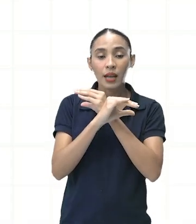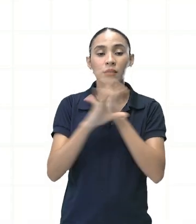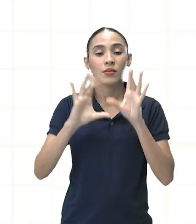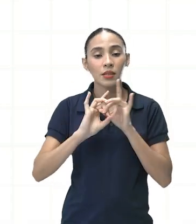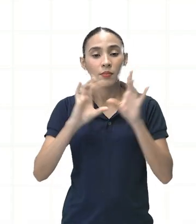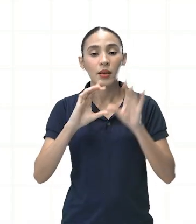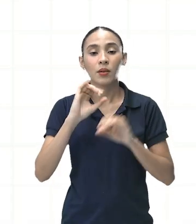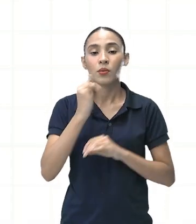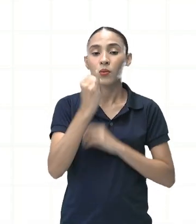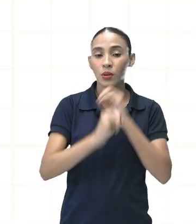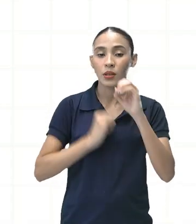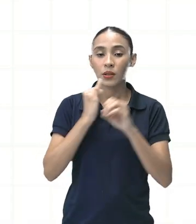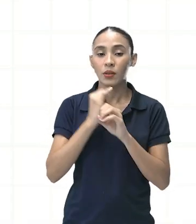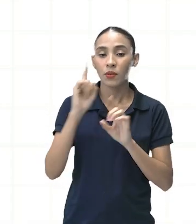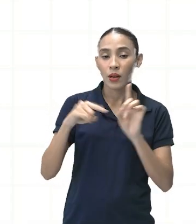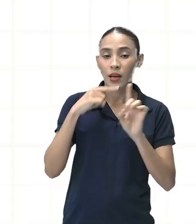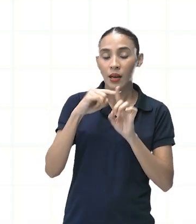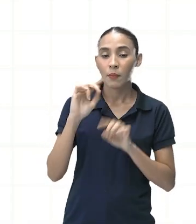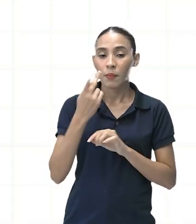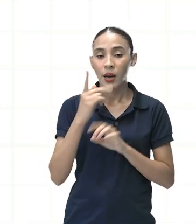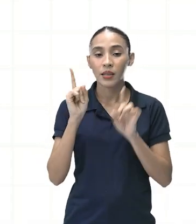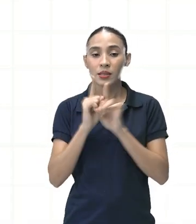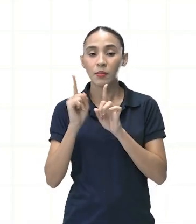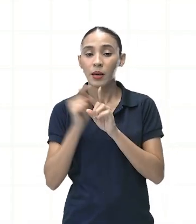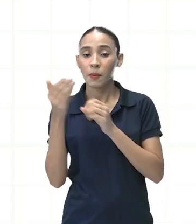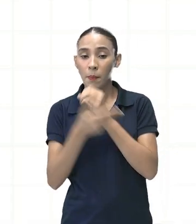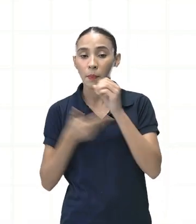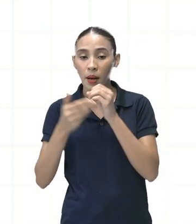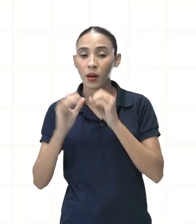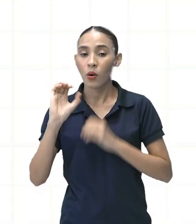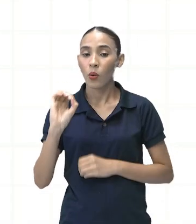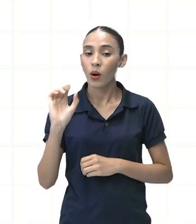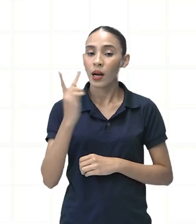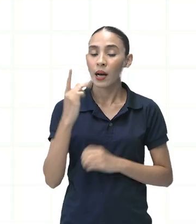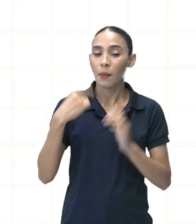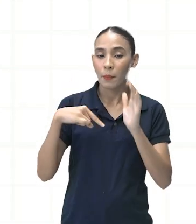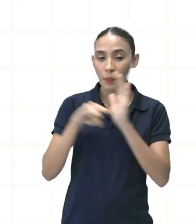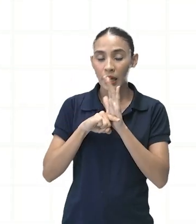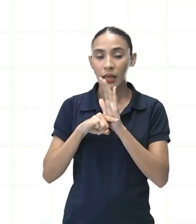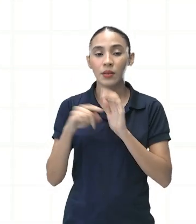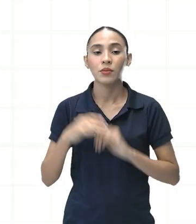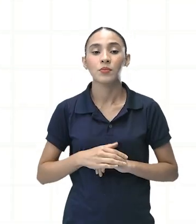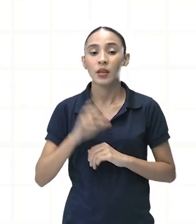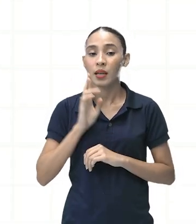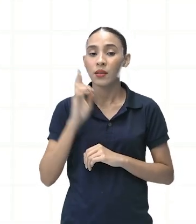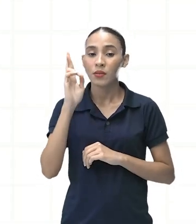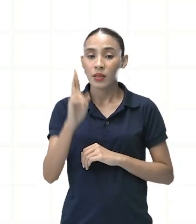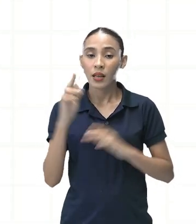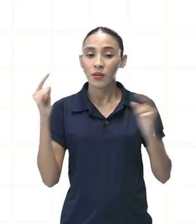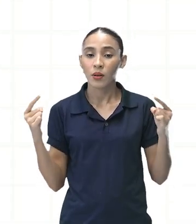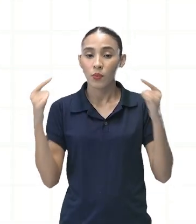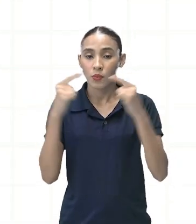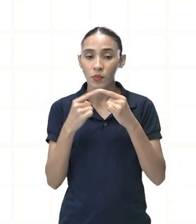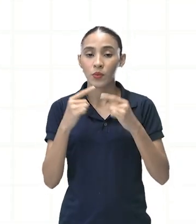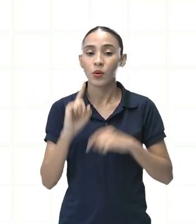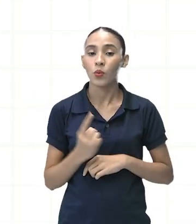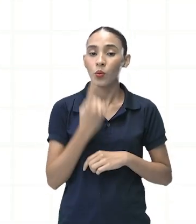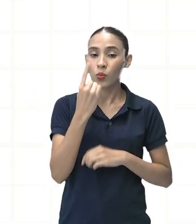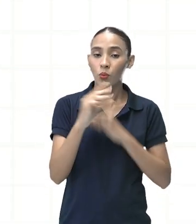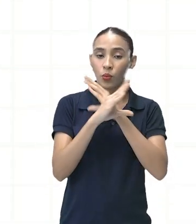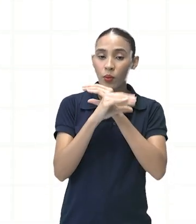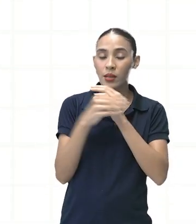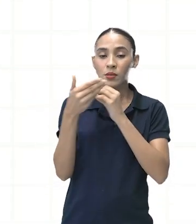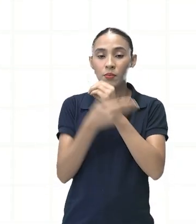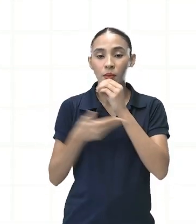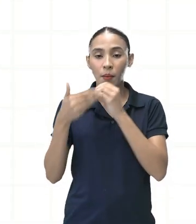íons H+, básicos liberam íons OH-. Sais, resultado da combinação de um ácido com